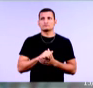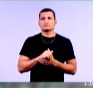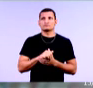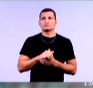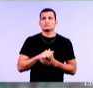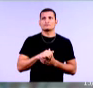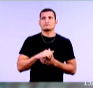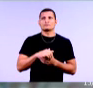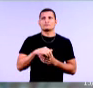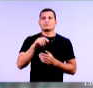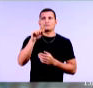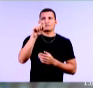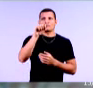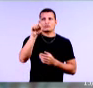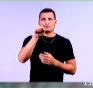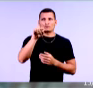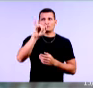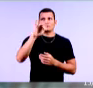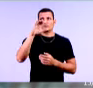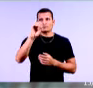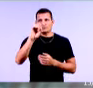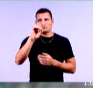sexo recebe M de masculino.